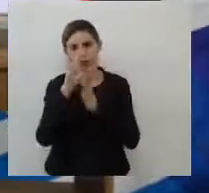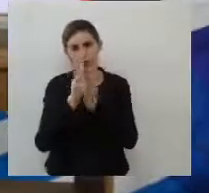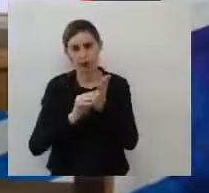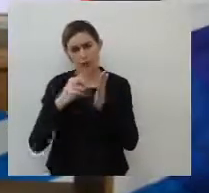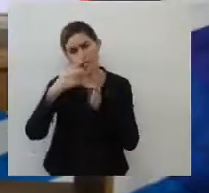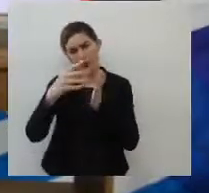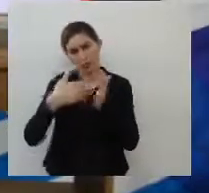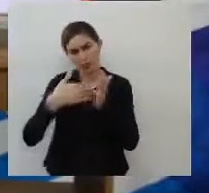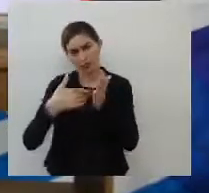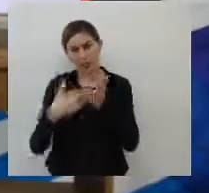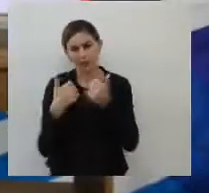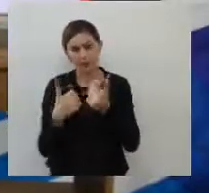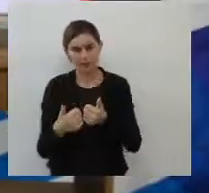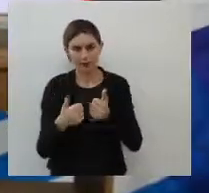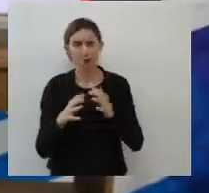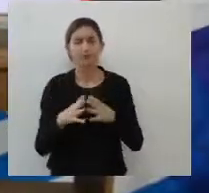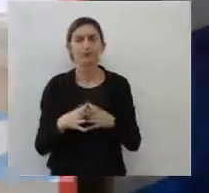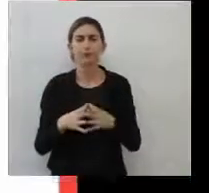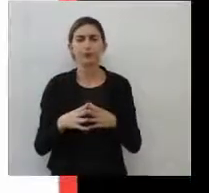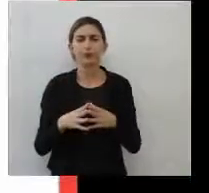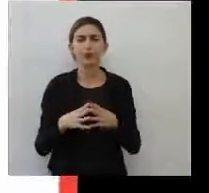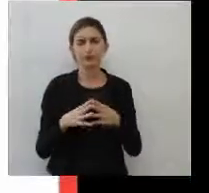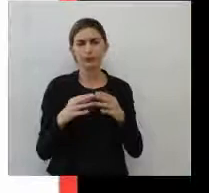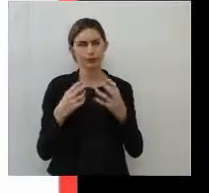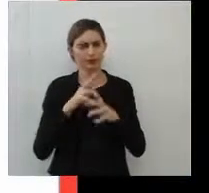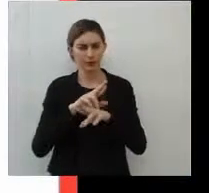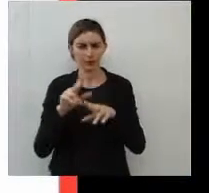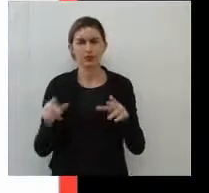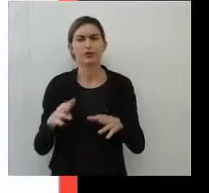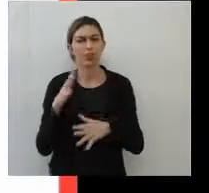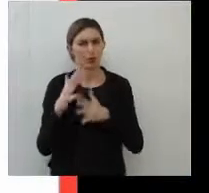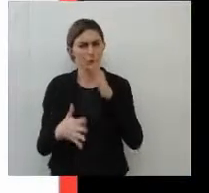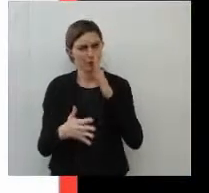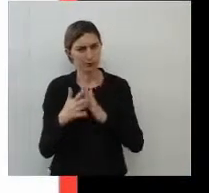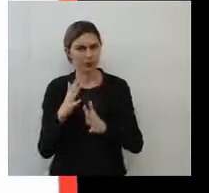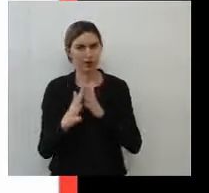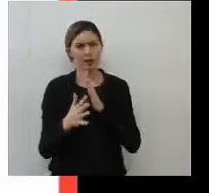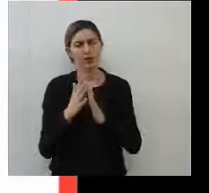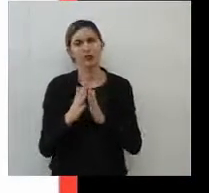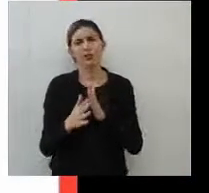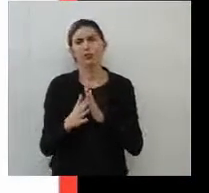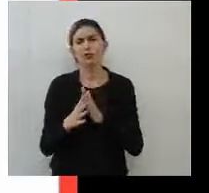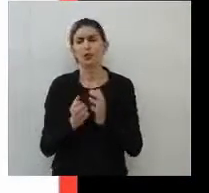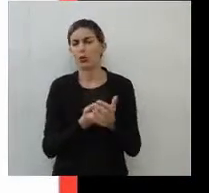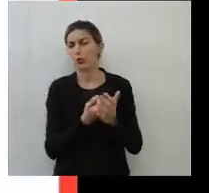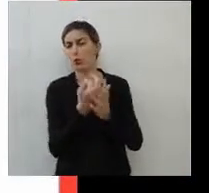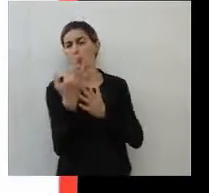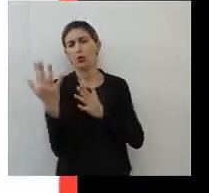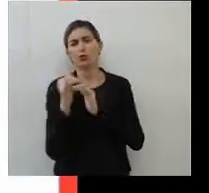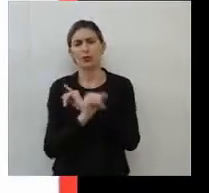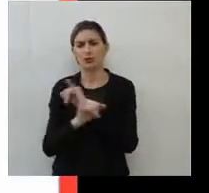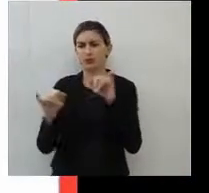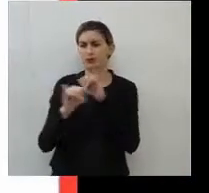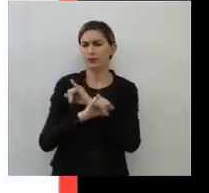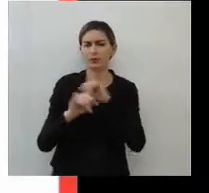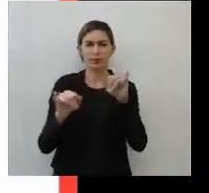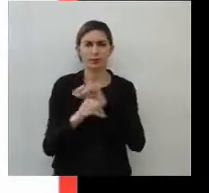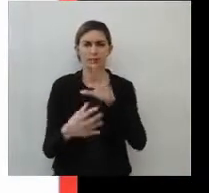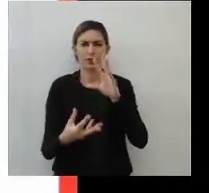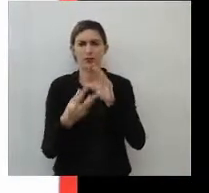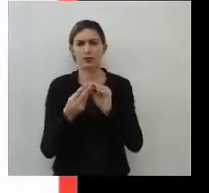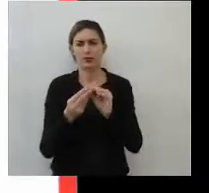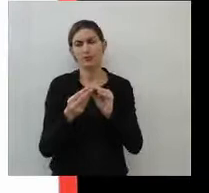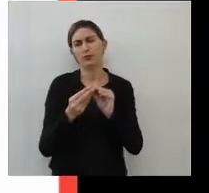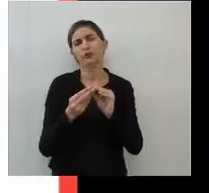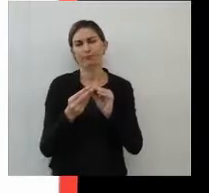no teu caderninho. Tá? Muitas vezes é complicado a quantidade de informações ser sintetizadas em poucos